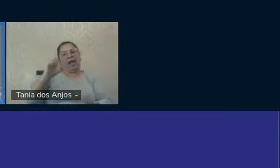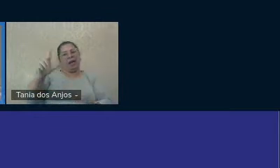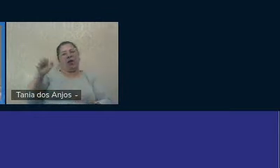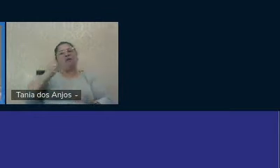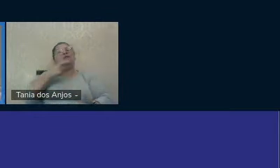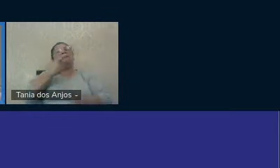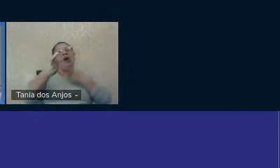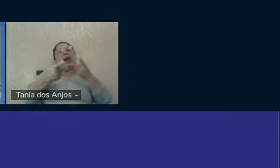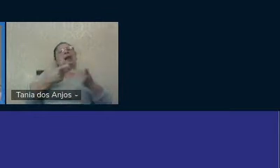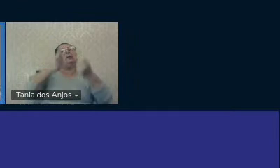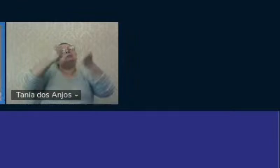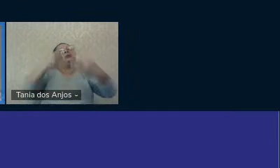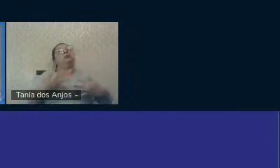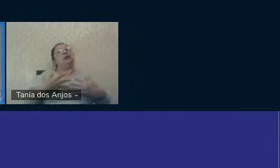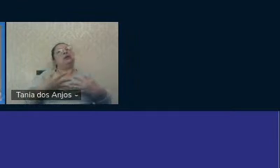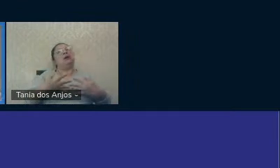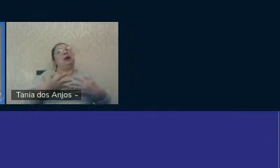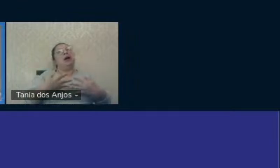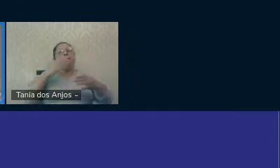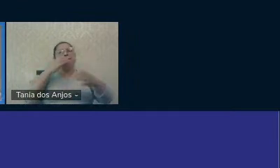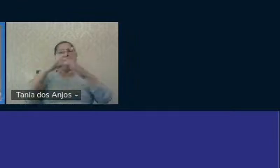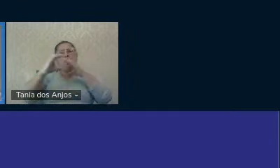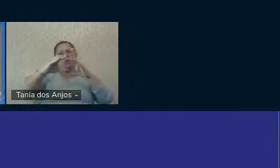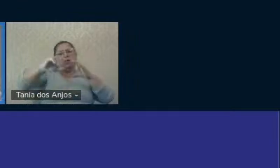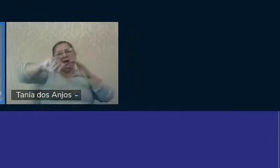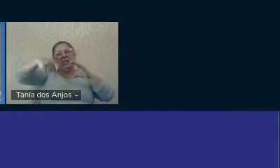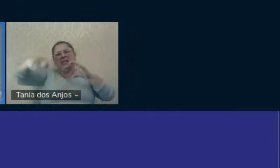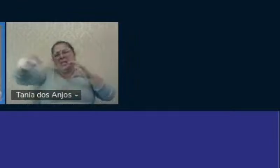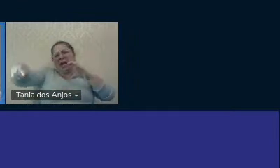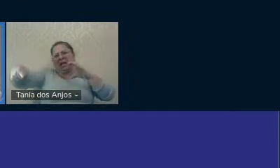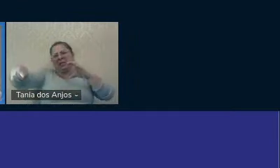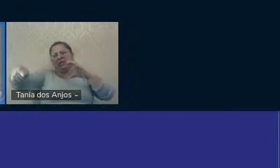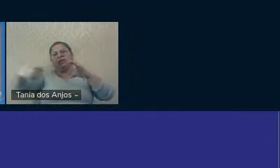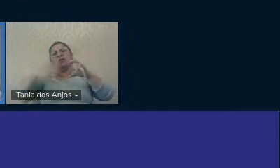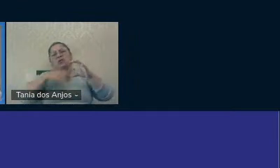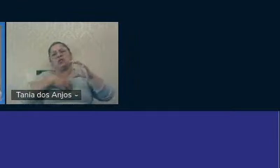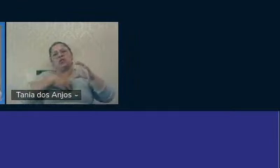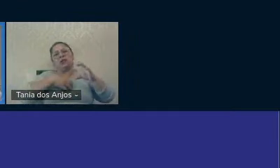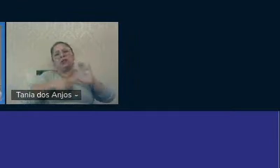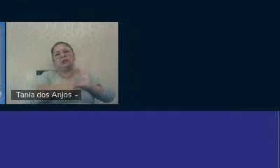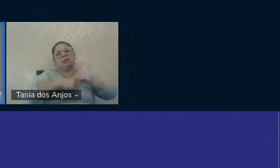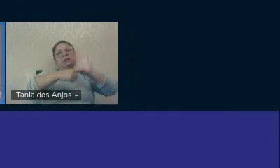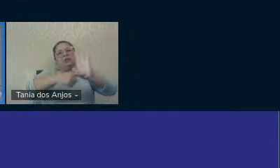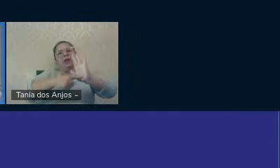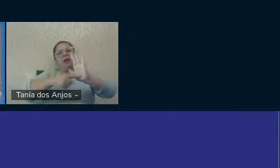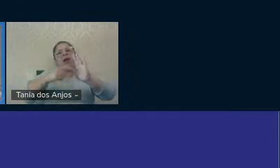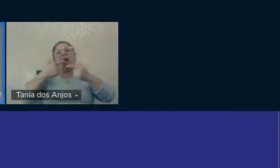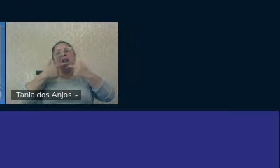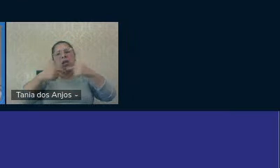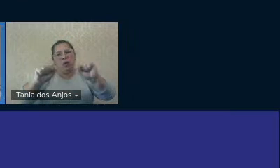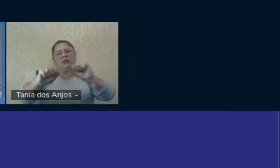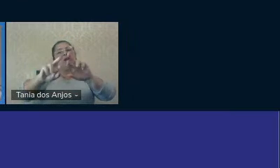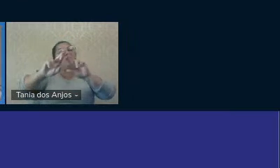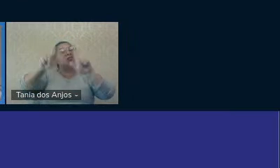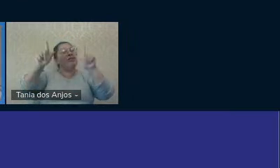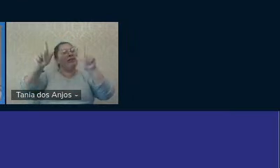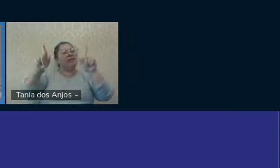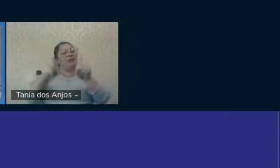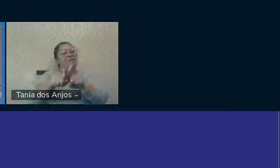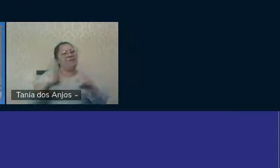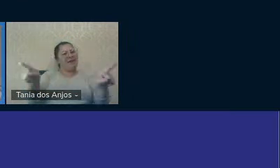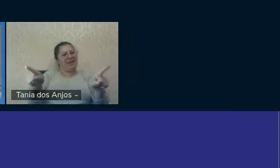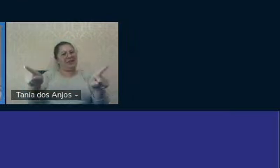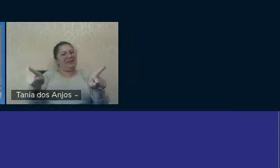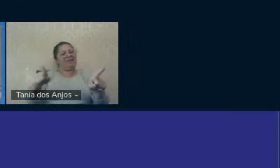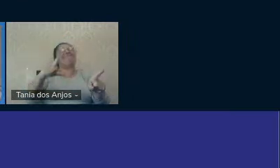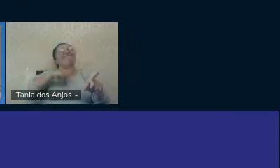não faz parte da literatura em Libras, a forma de linguagem é diferente. Sim, Hélio, a forma de linguagem é diferente, né? Mas ela